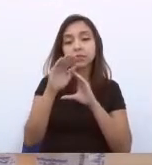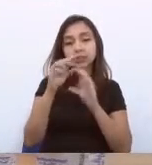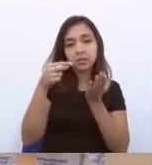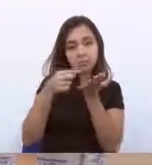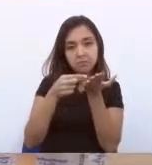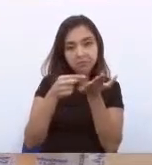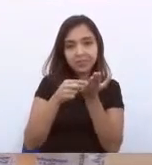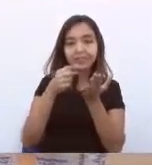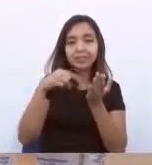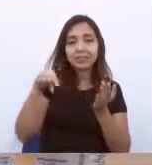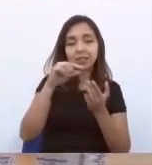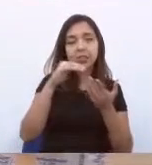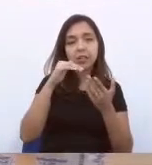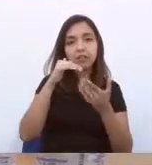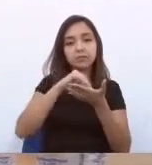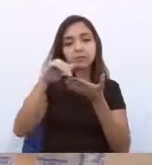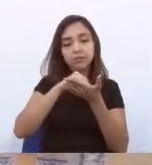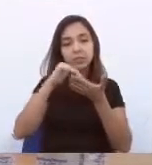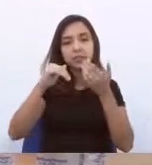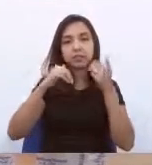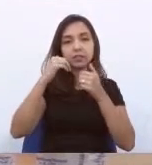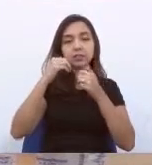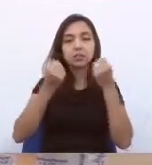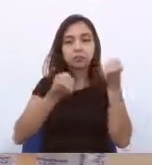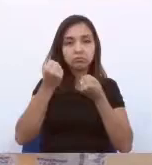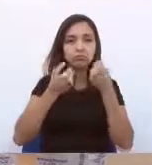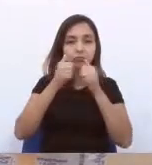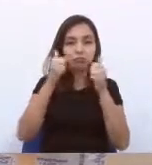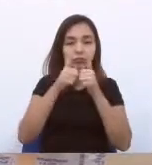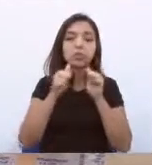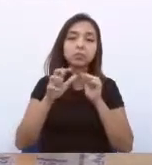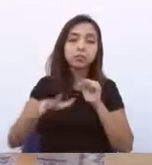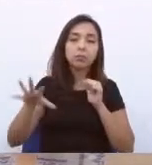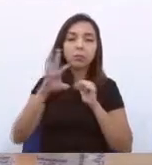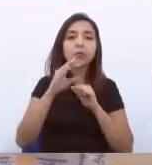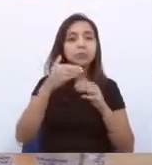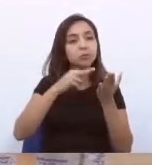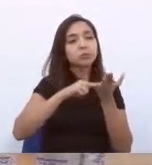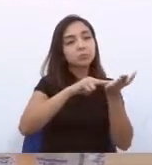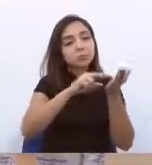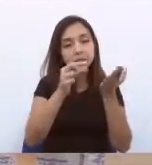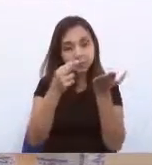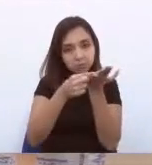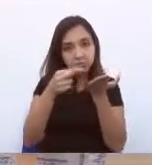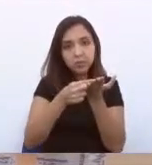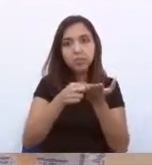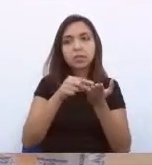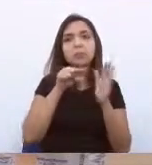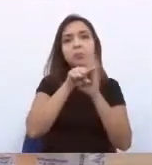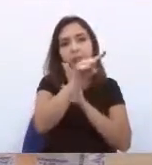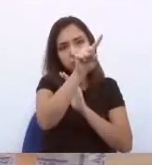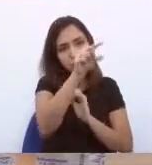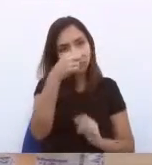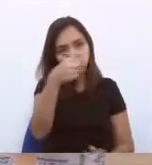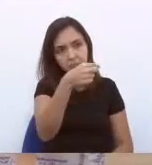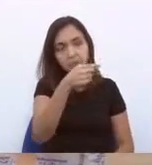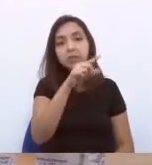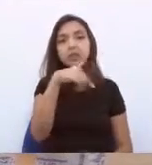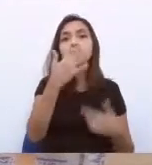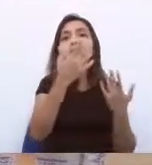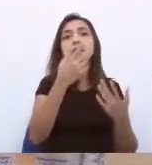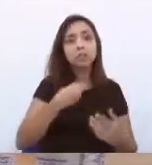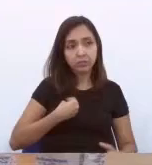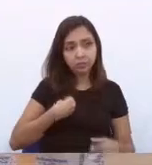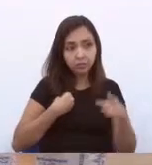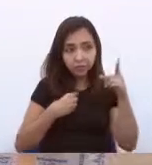Secretaria de Transporte, quando ela era aqui no Fácil, de frente ao Bom Clima, com o hospital. Mandei lá o pendrive. Pergunta para ele se o pendrive tá aqui, que está lá,